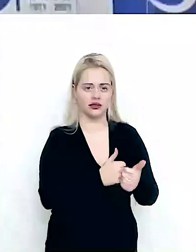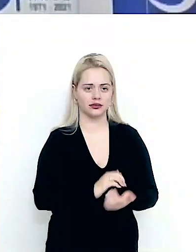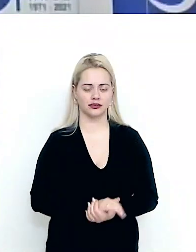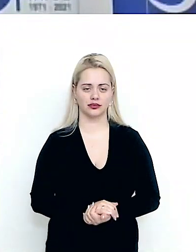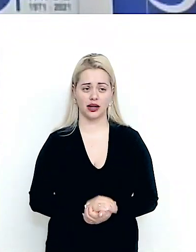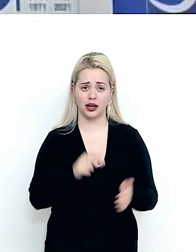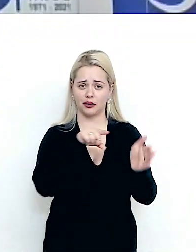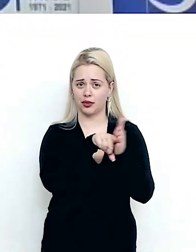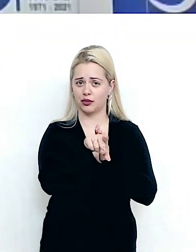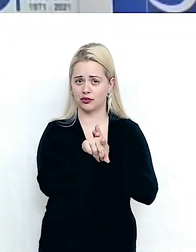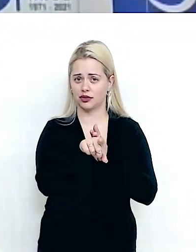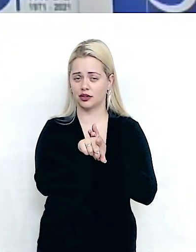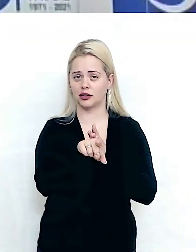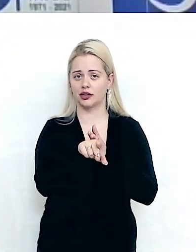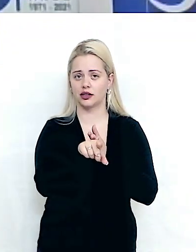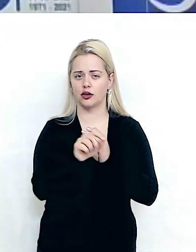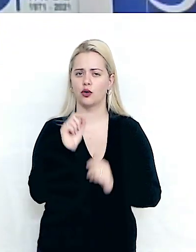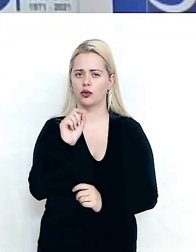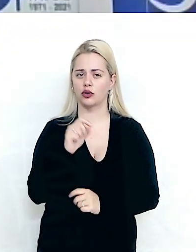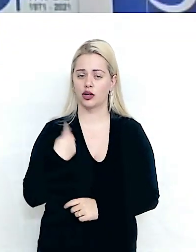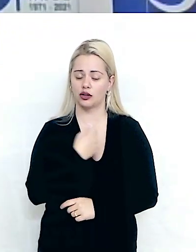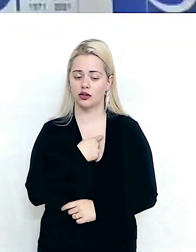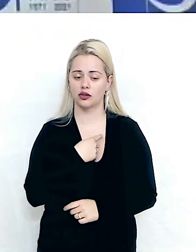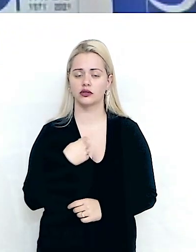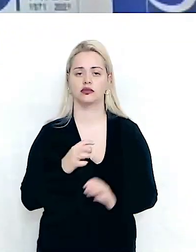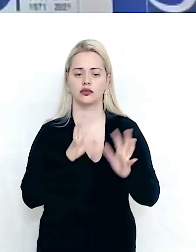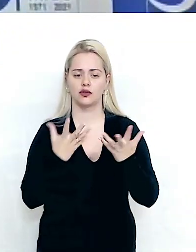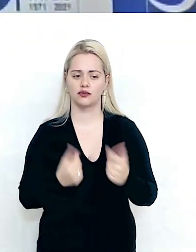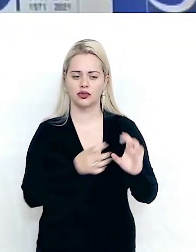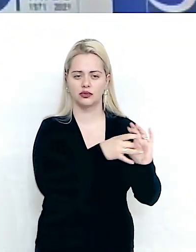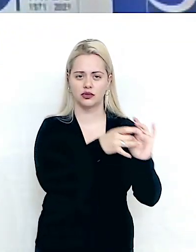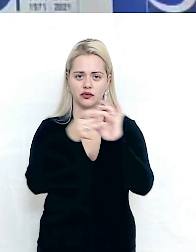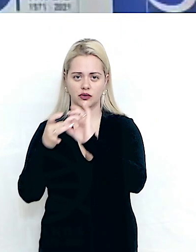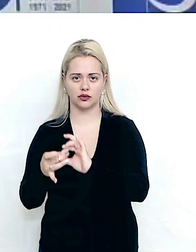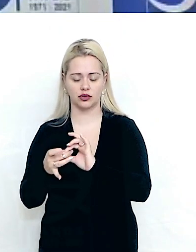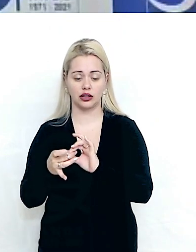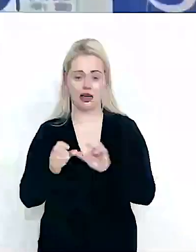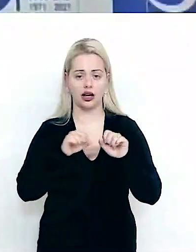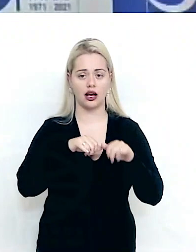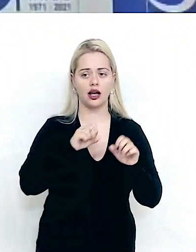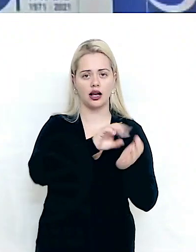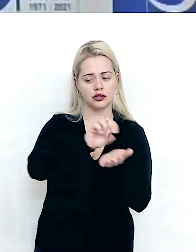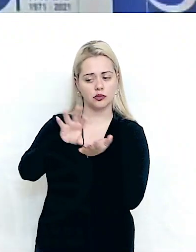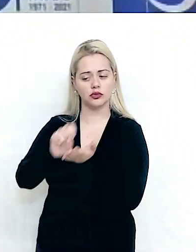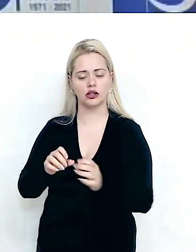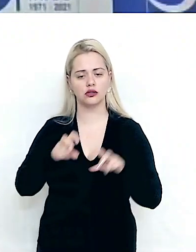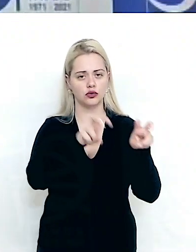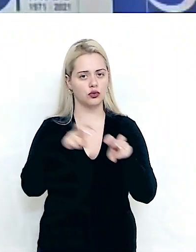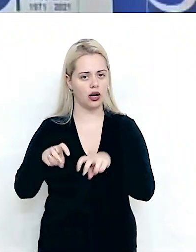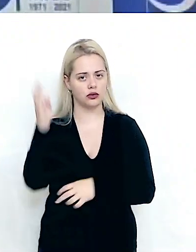A pergunta é: por que nós vamos vincular essas questões às exportações do agro brasileiro?